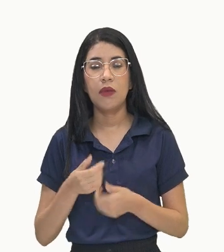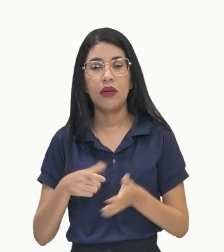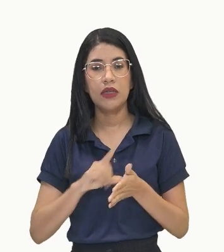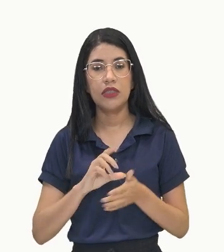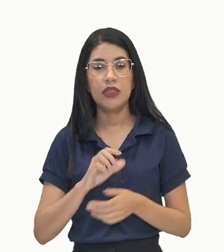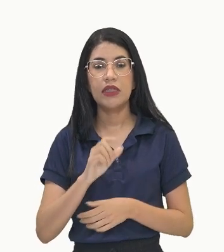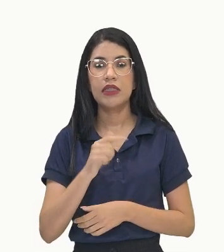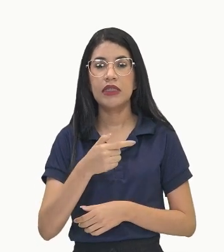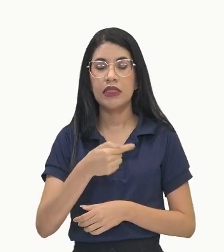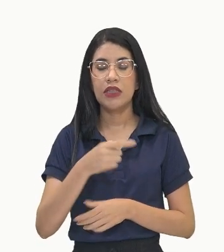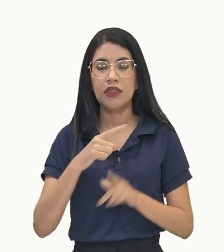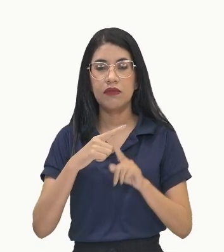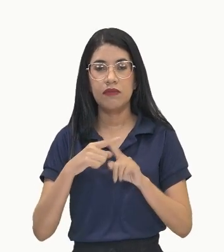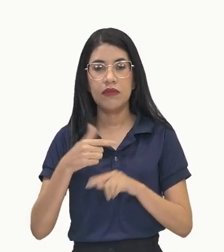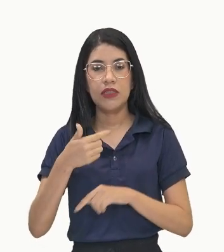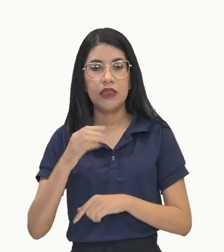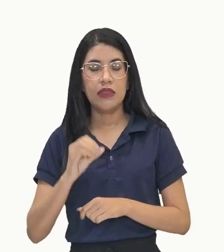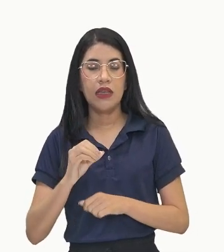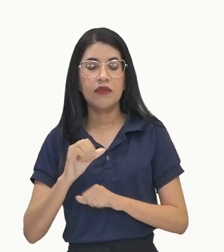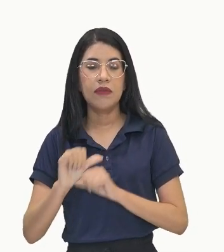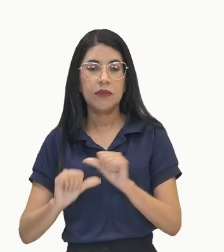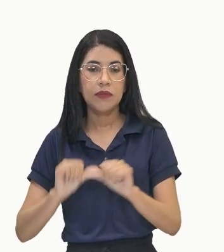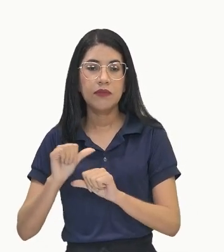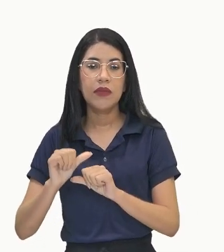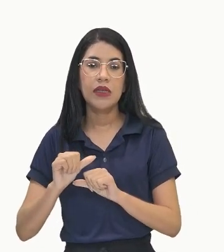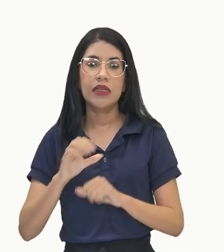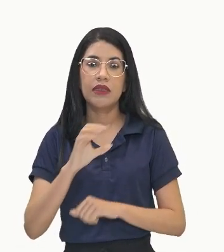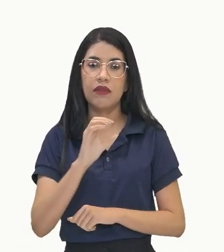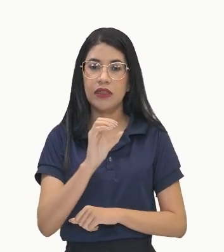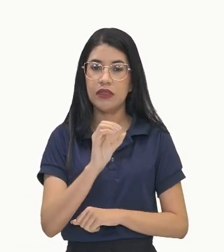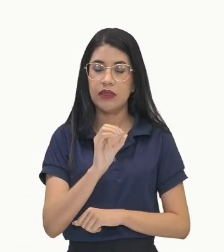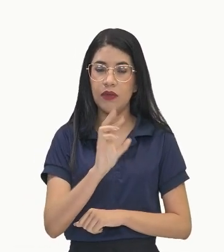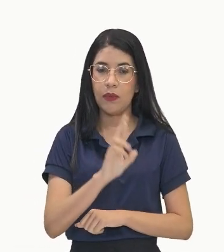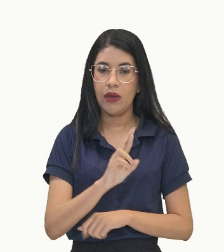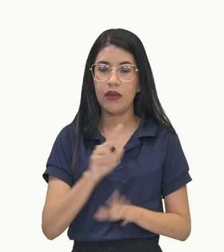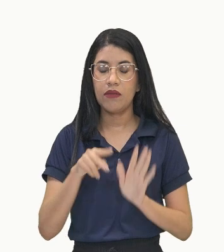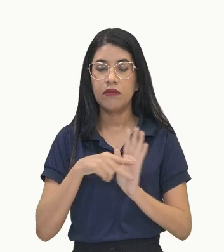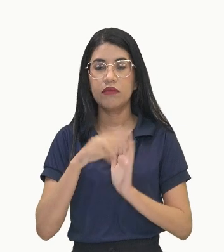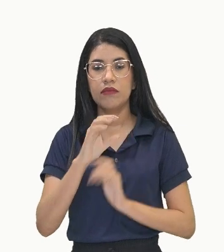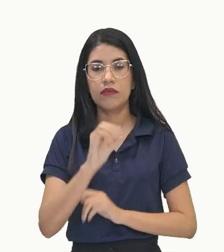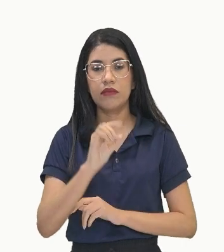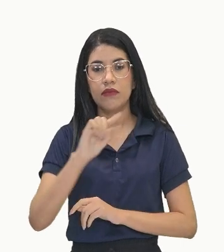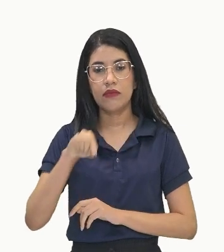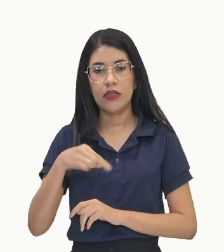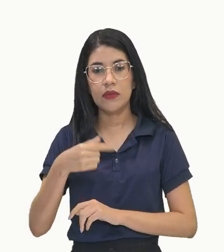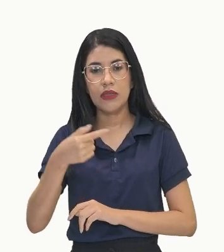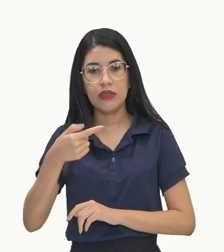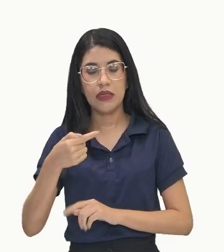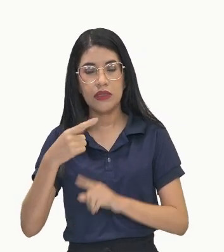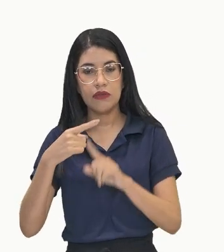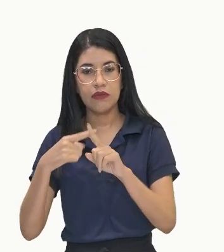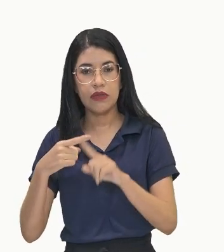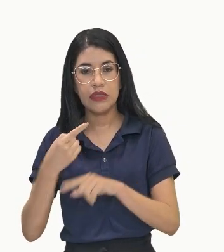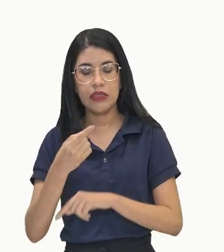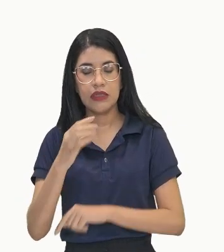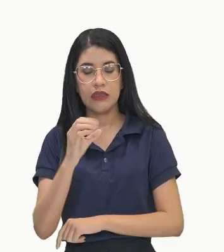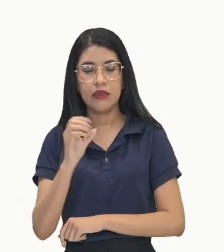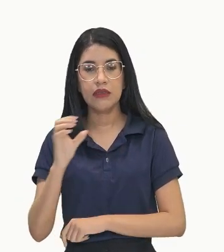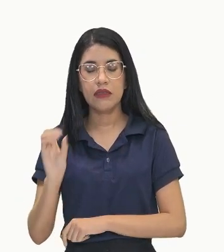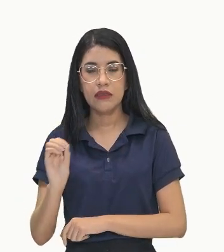10, você vai ter o quê? Rendimento é igual a 0,7 vezes